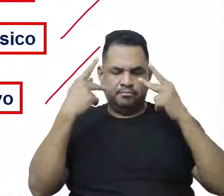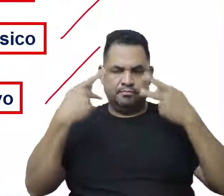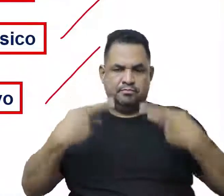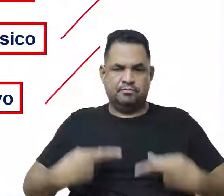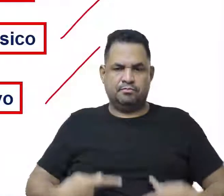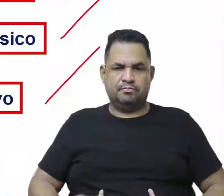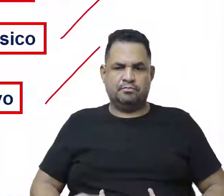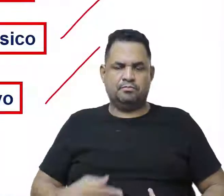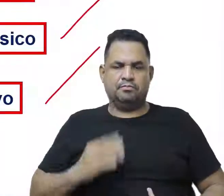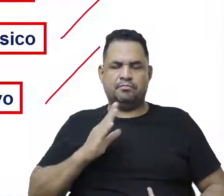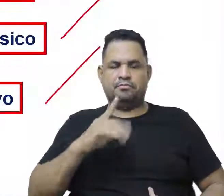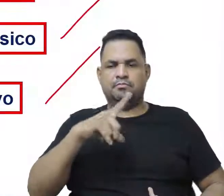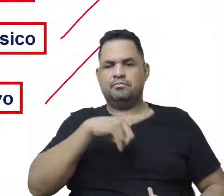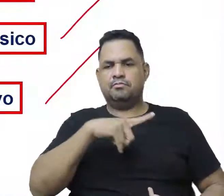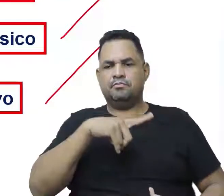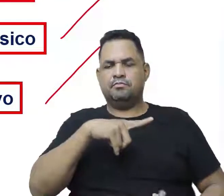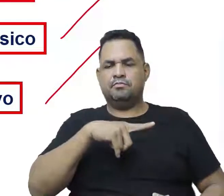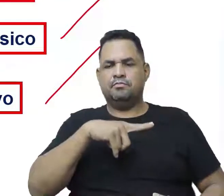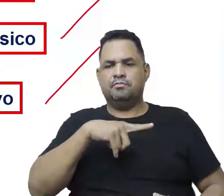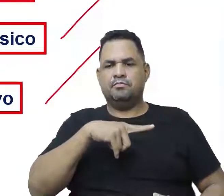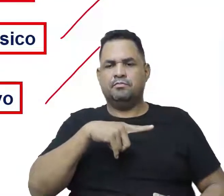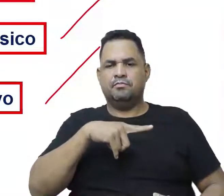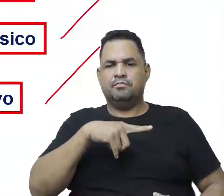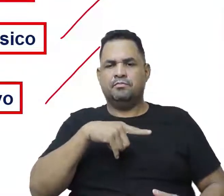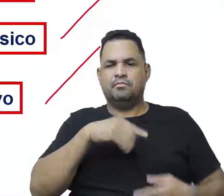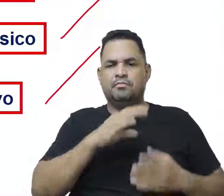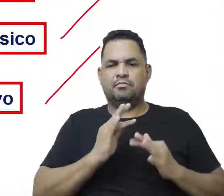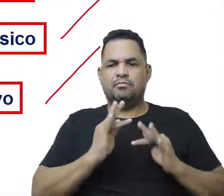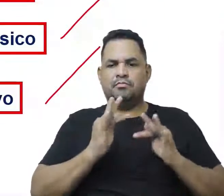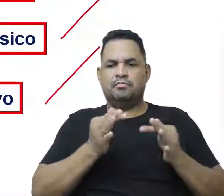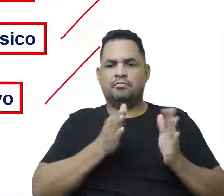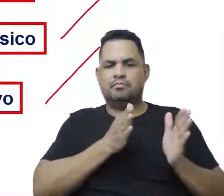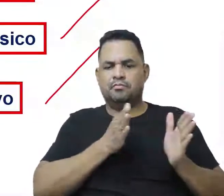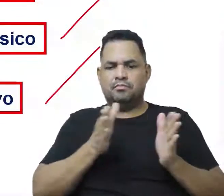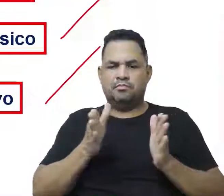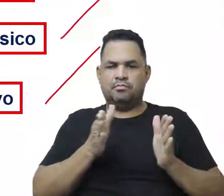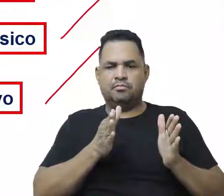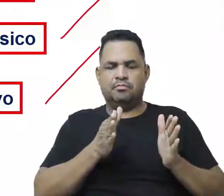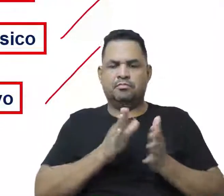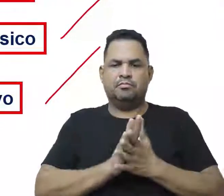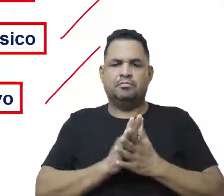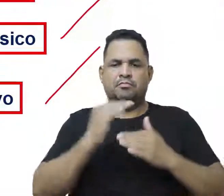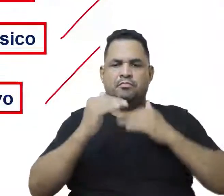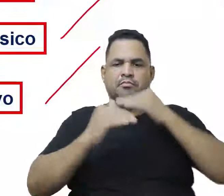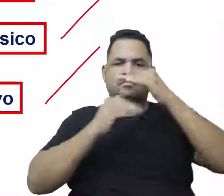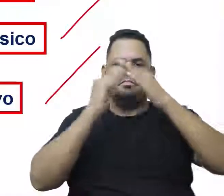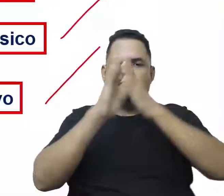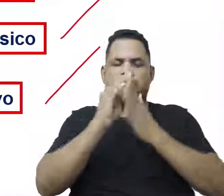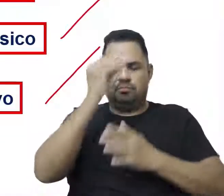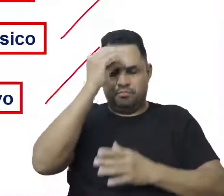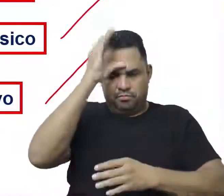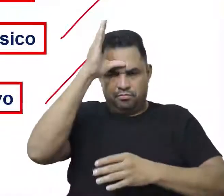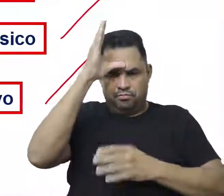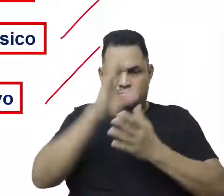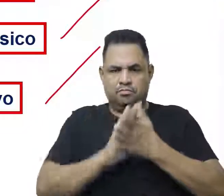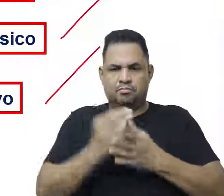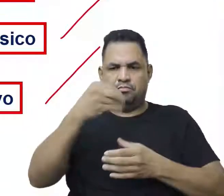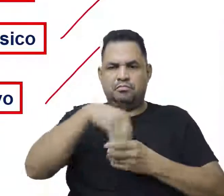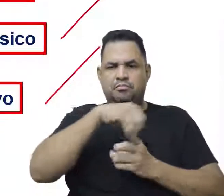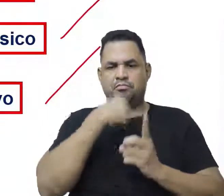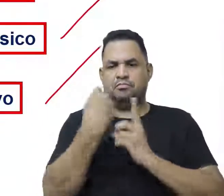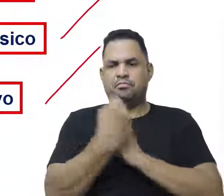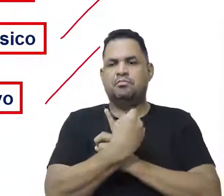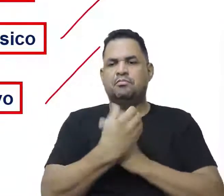homem Ele já tinha essa ele já tava no último estágio dessa evolução do conhecimento de si da